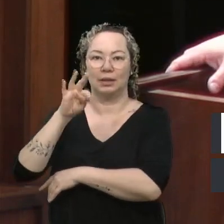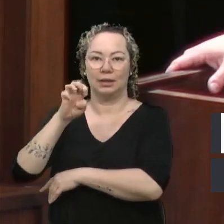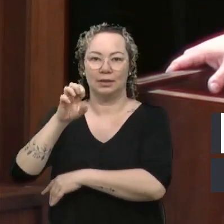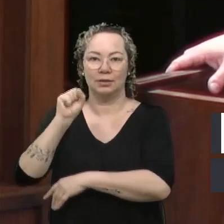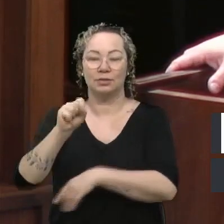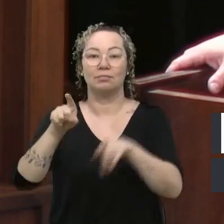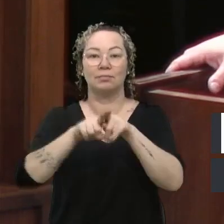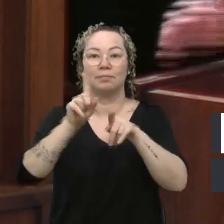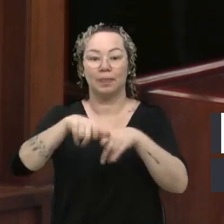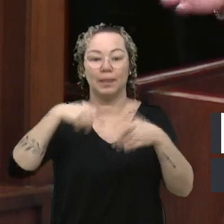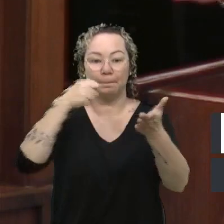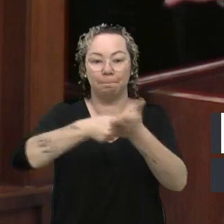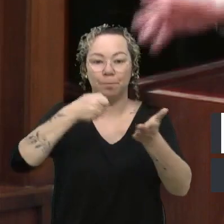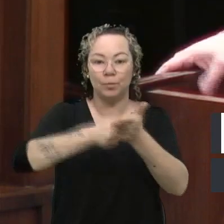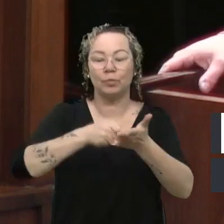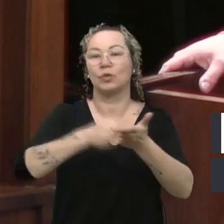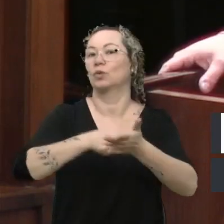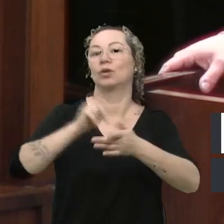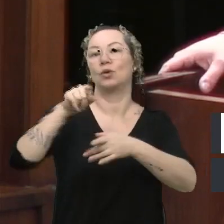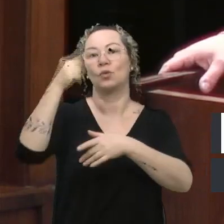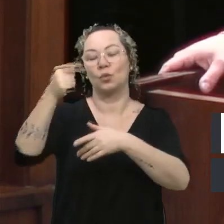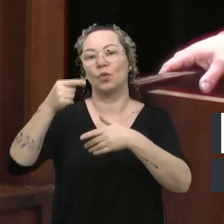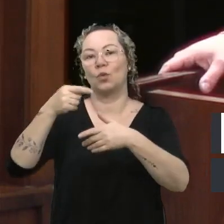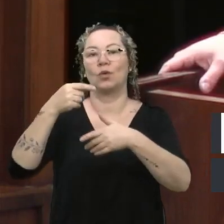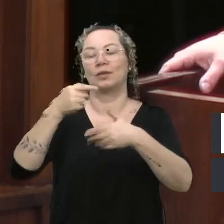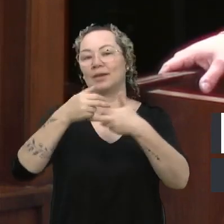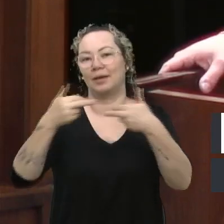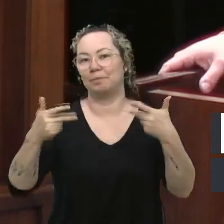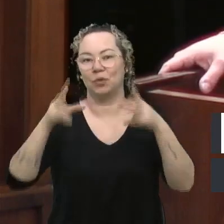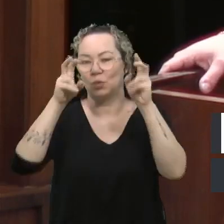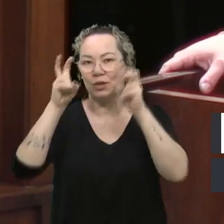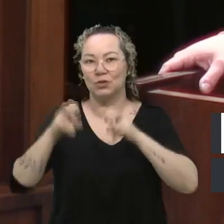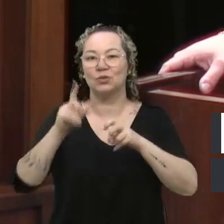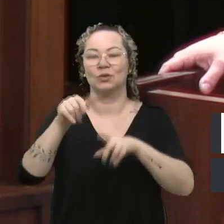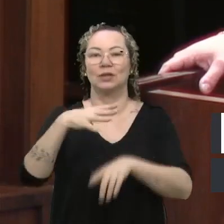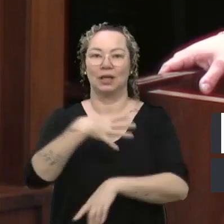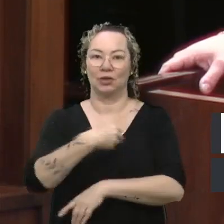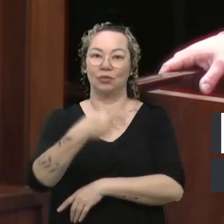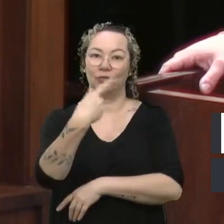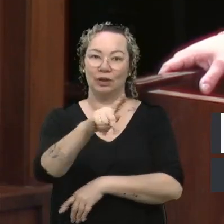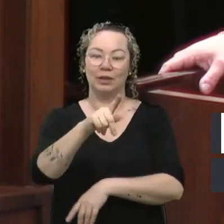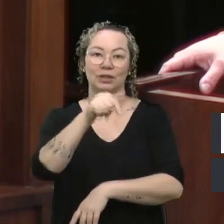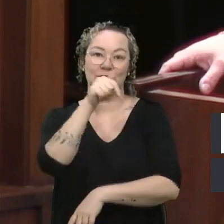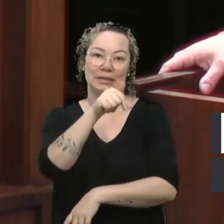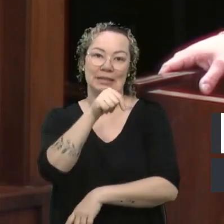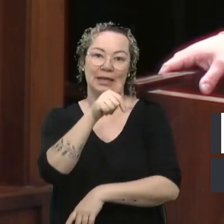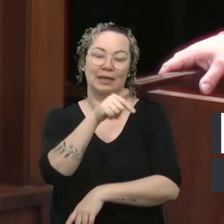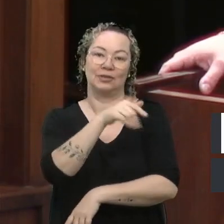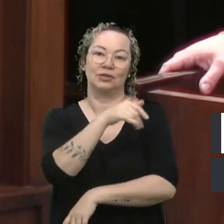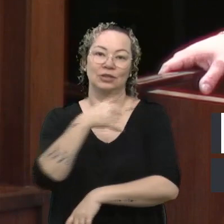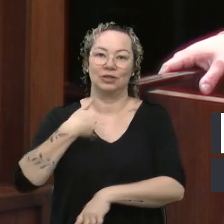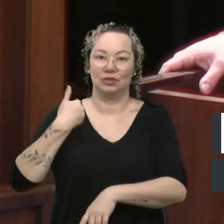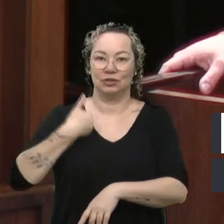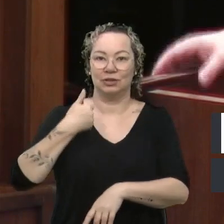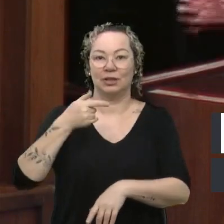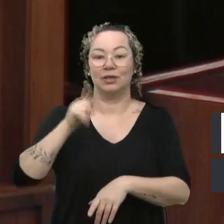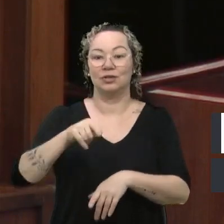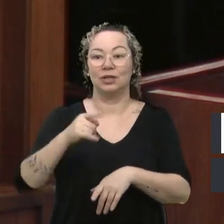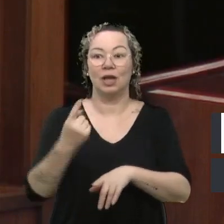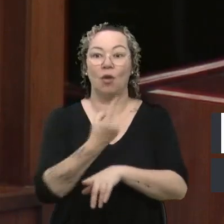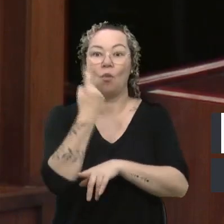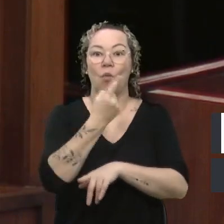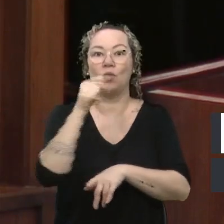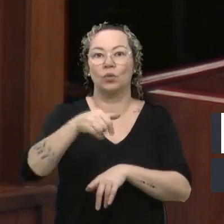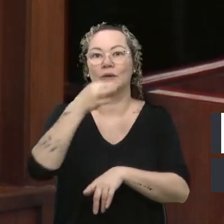situação do seu outro filho, né, de 7 anos de idade, que é um caso único, uma doença rara aqui na cidade de Caxias do Sul, e é um